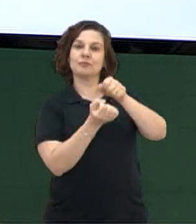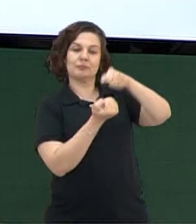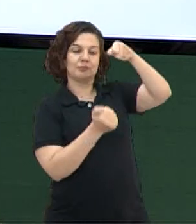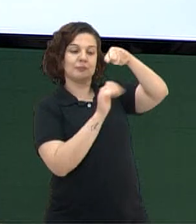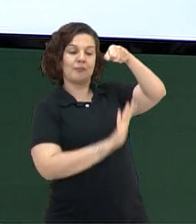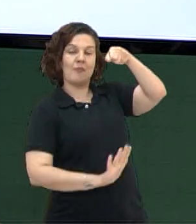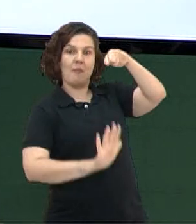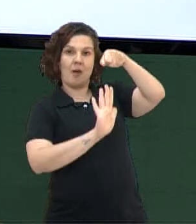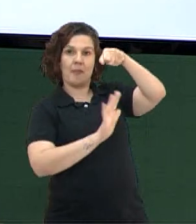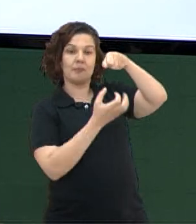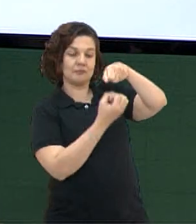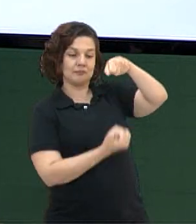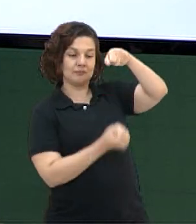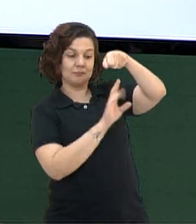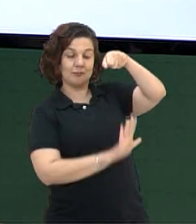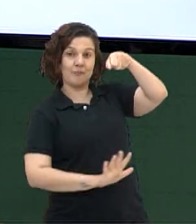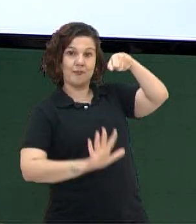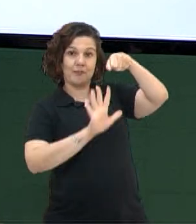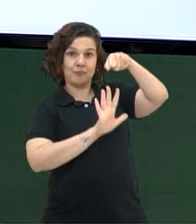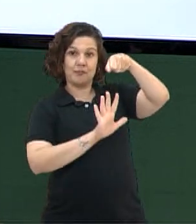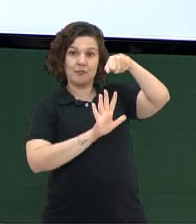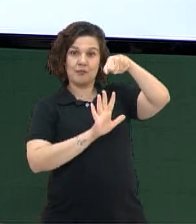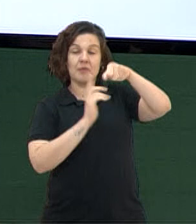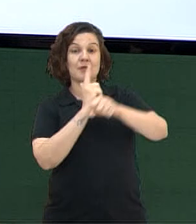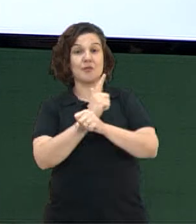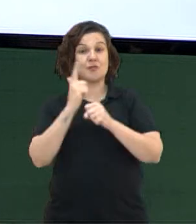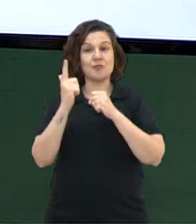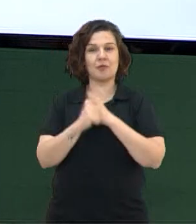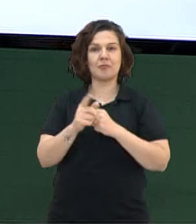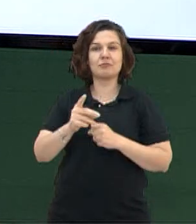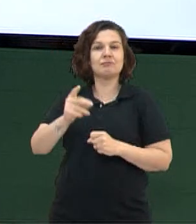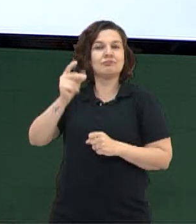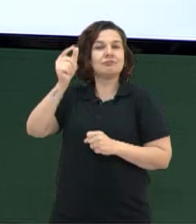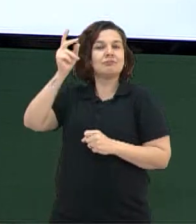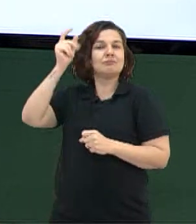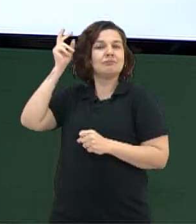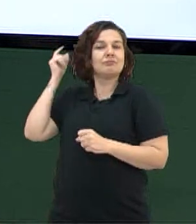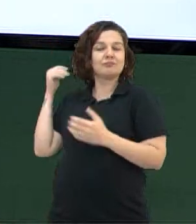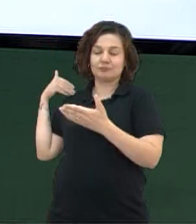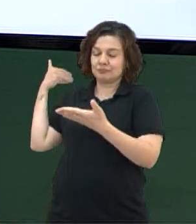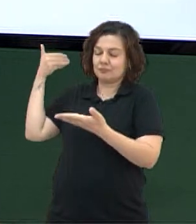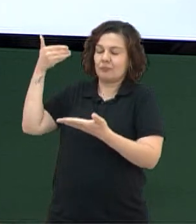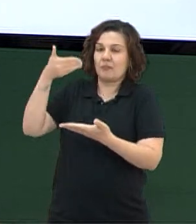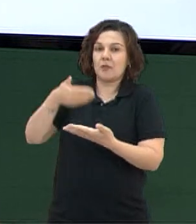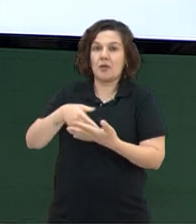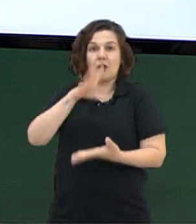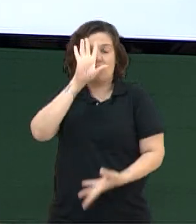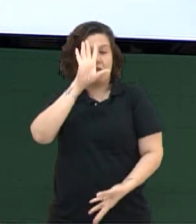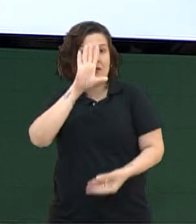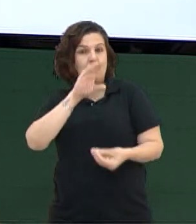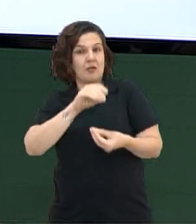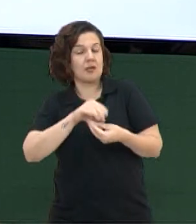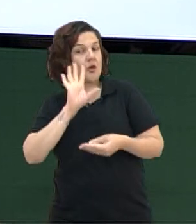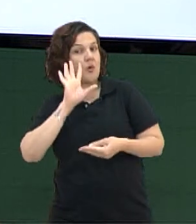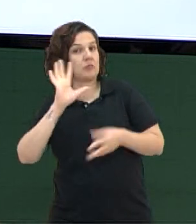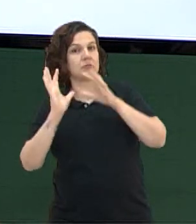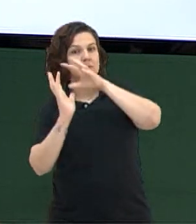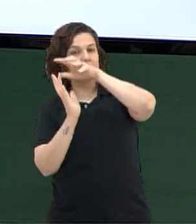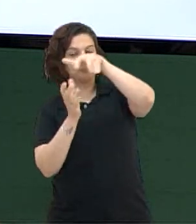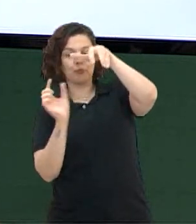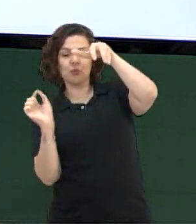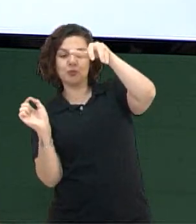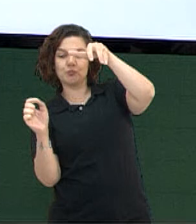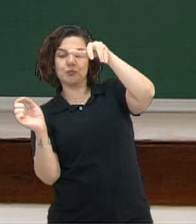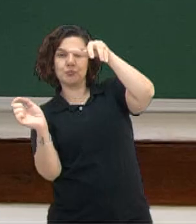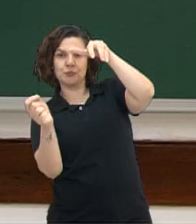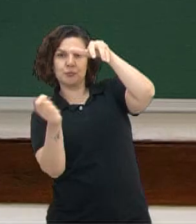Os mapas são utilizados pela geografia para compreender fenômenos que ocorrem na superfície terrestre.